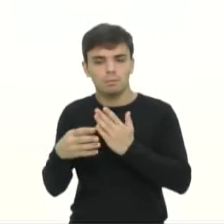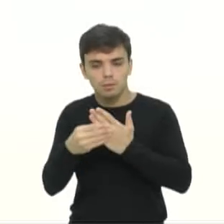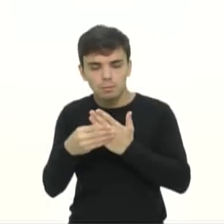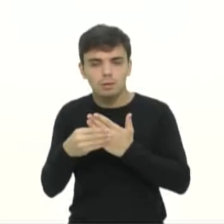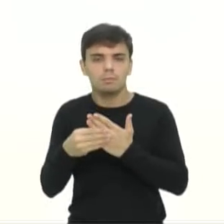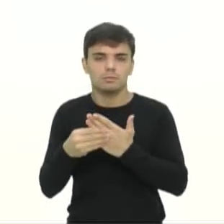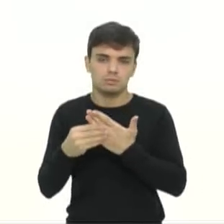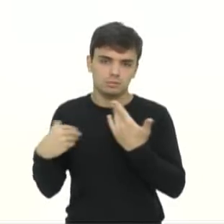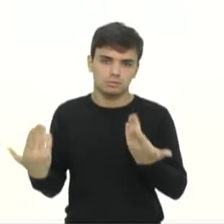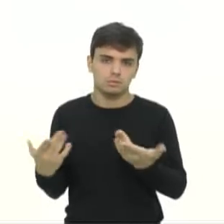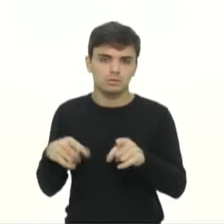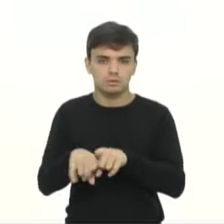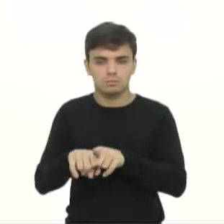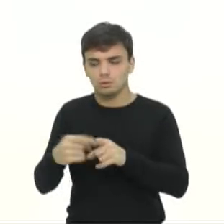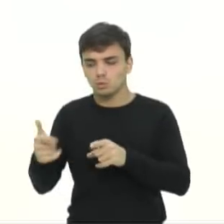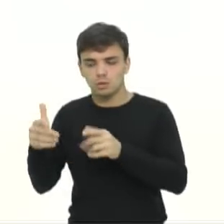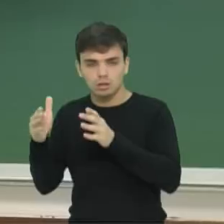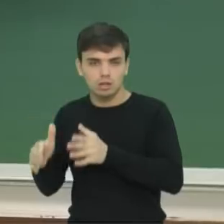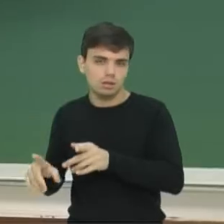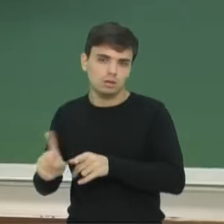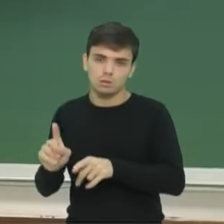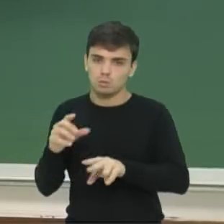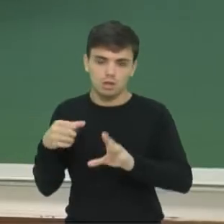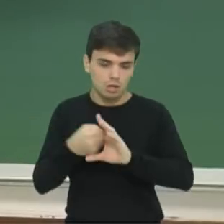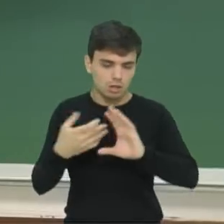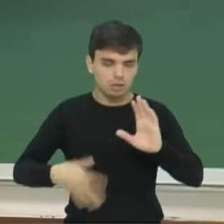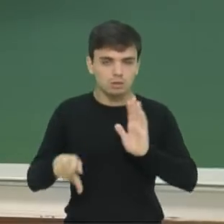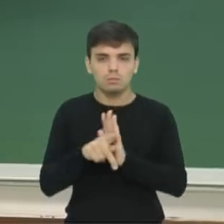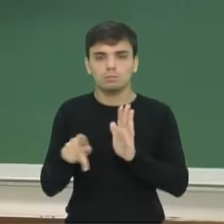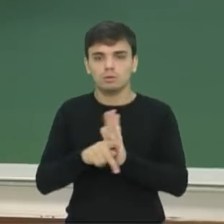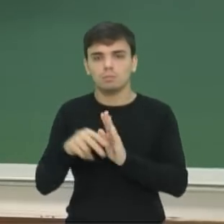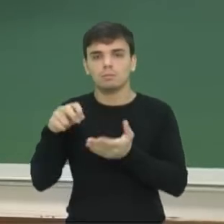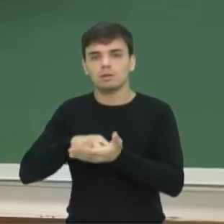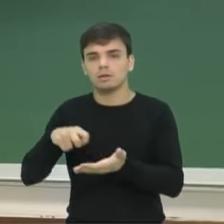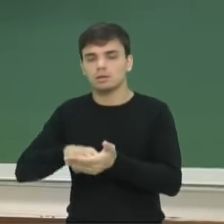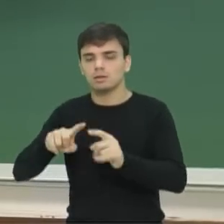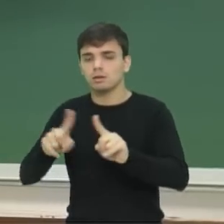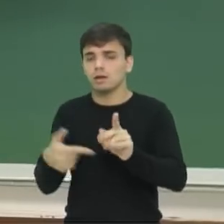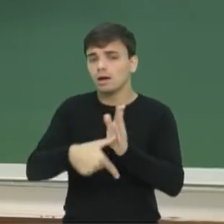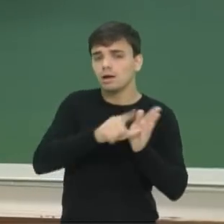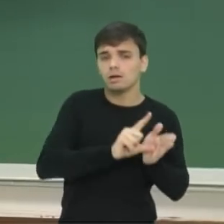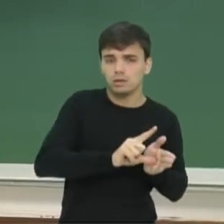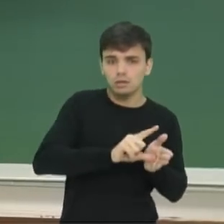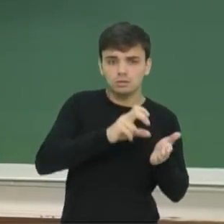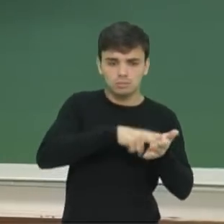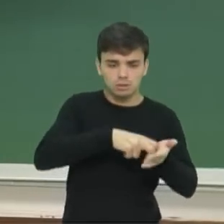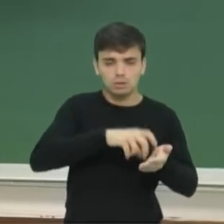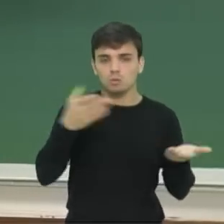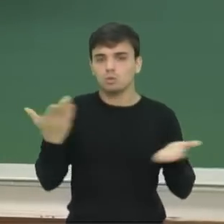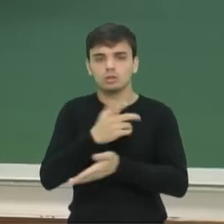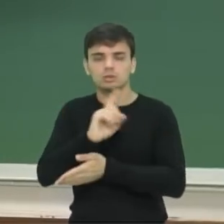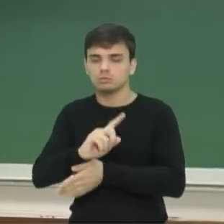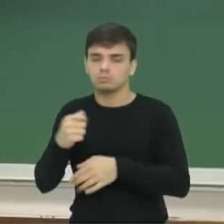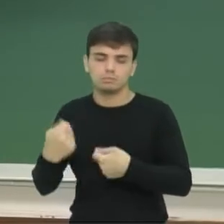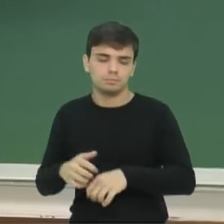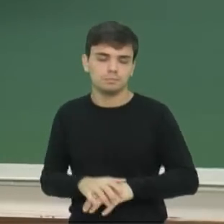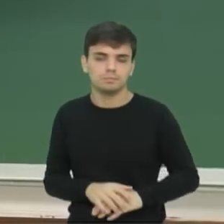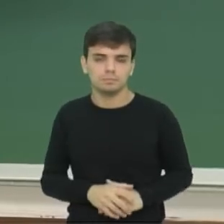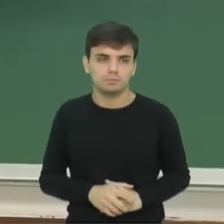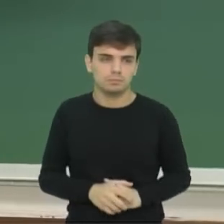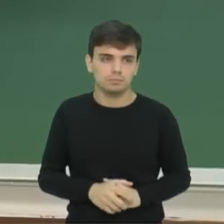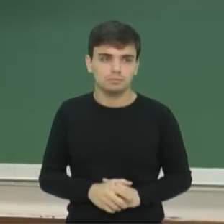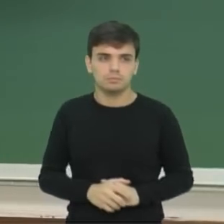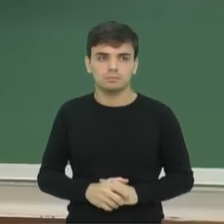dentro da manga ou a pegada ao mesmo lado, hoje não é caracterizado mais penalidade. Antes era penalizada, hoje não caracteriza. Então as ações